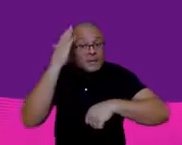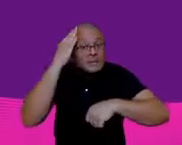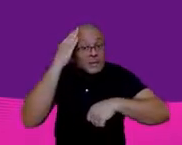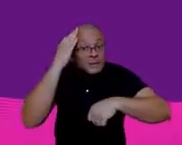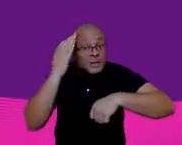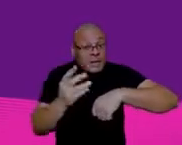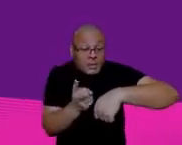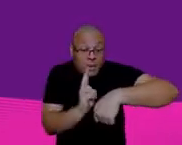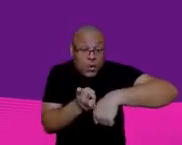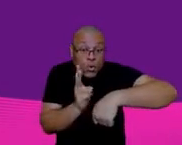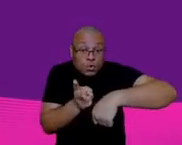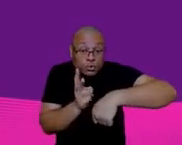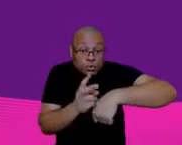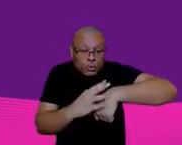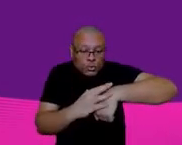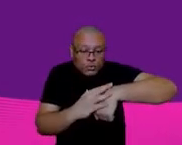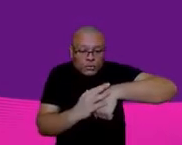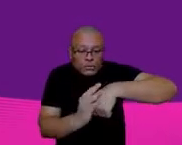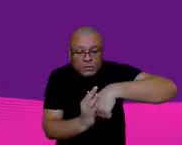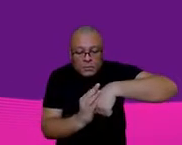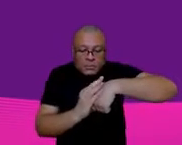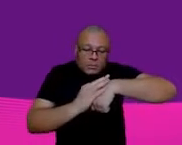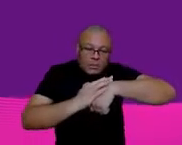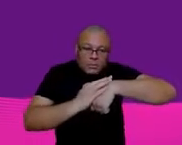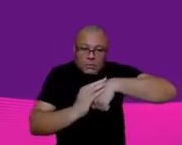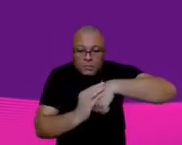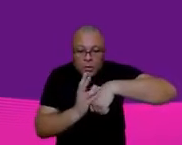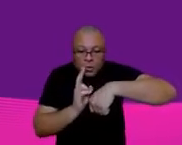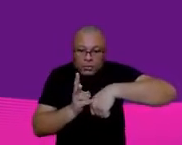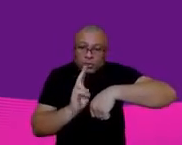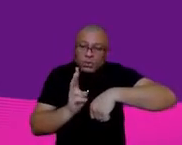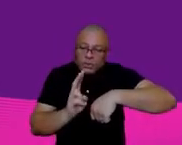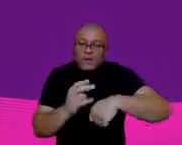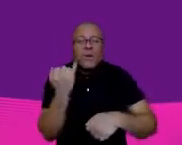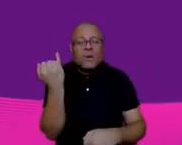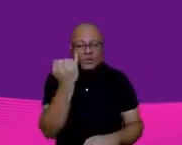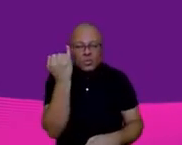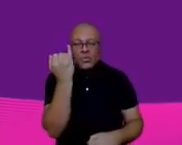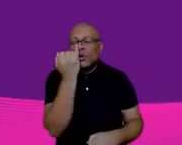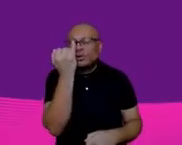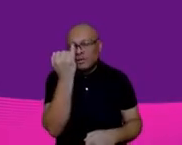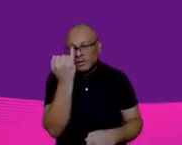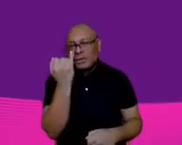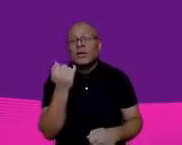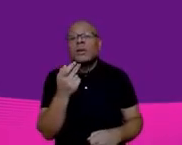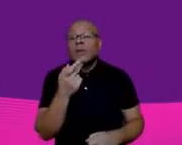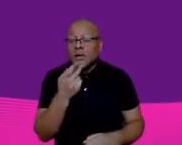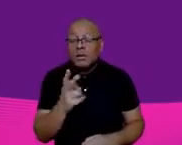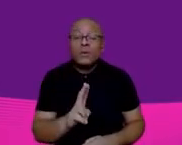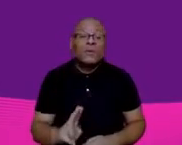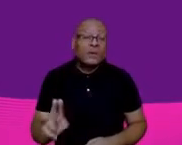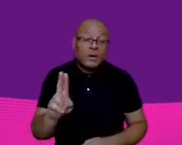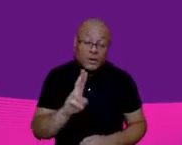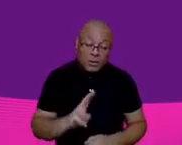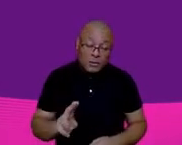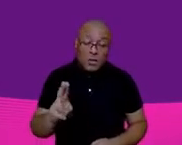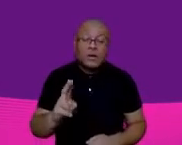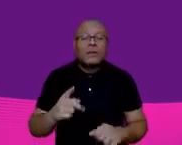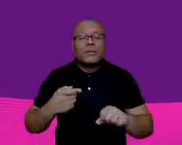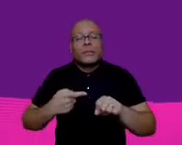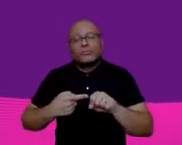perfeitamente. Eu acho que isso é essencial. Nós, então, vamos usar a broca, depois